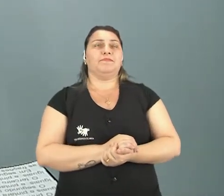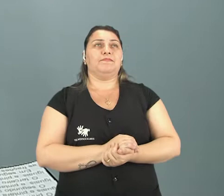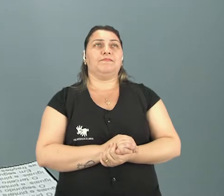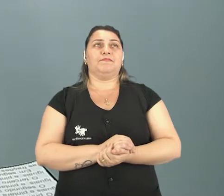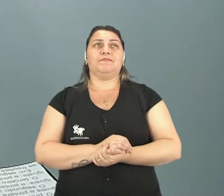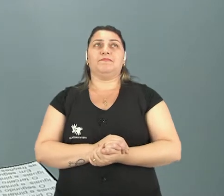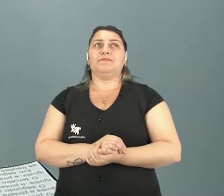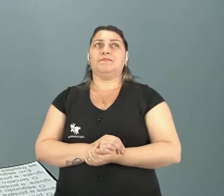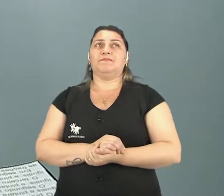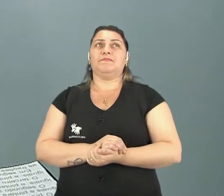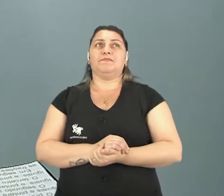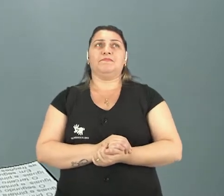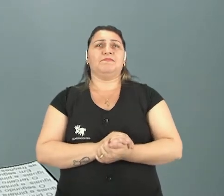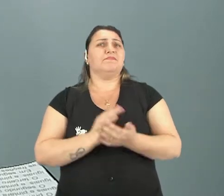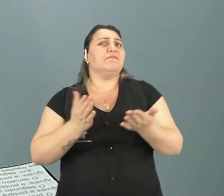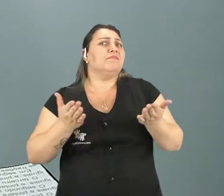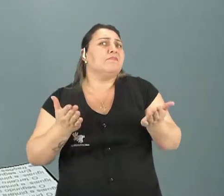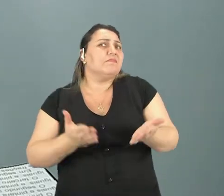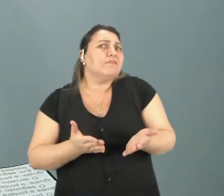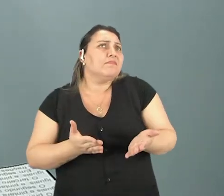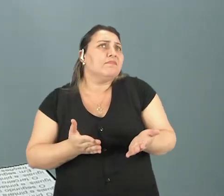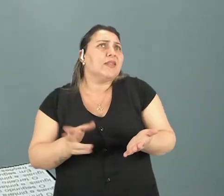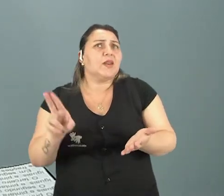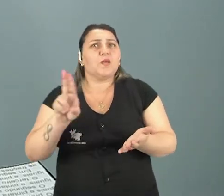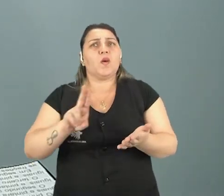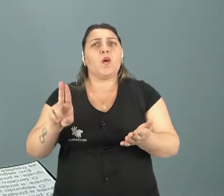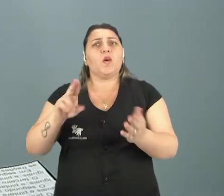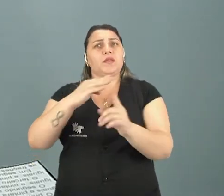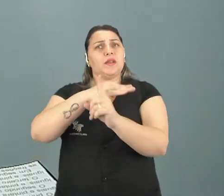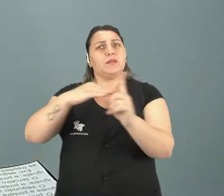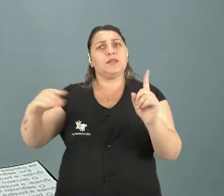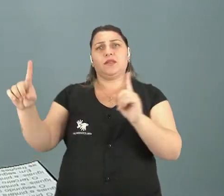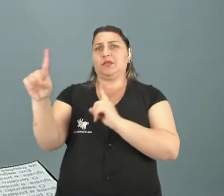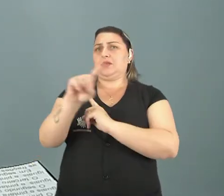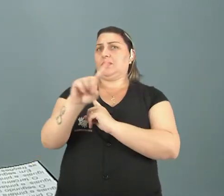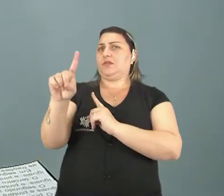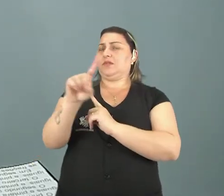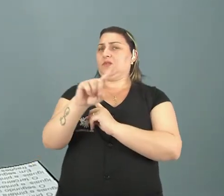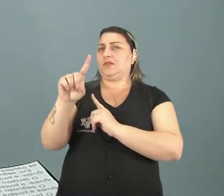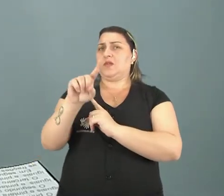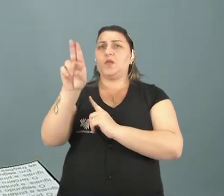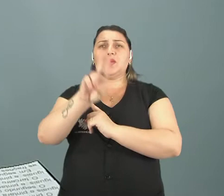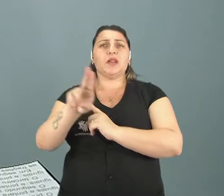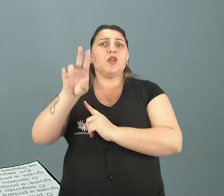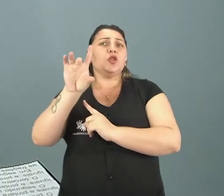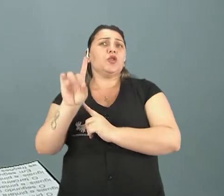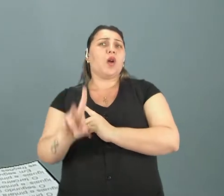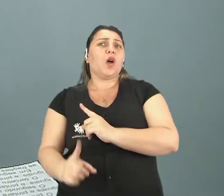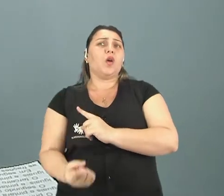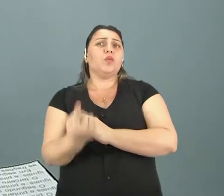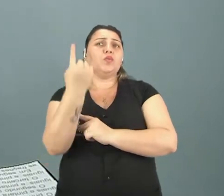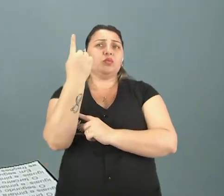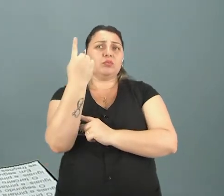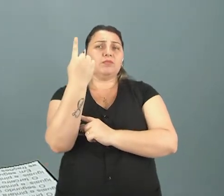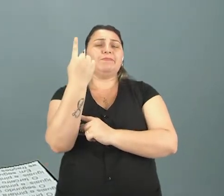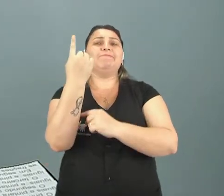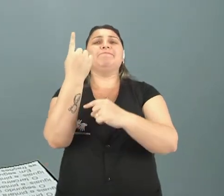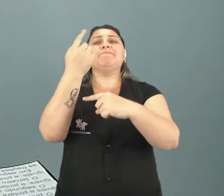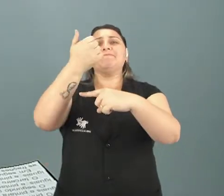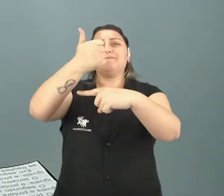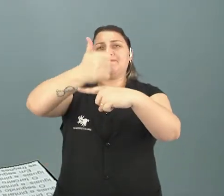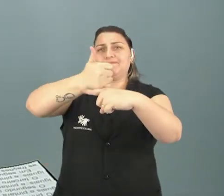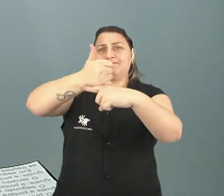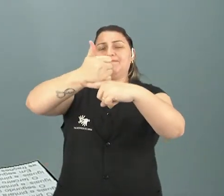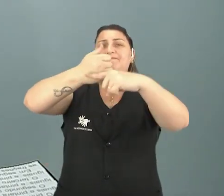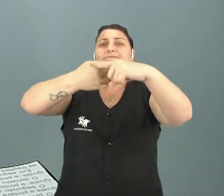E agora? Não foi usada a metade, não. Foi usada apenas uma parte.